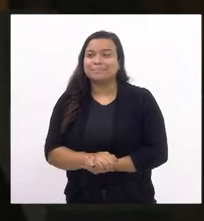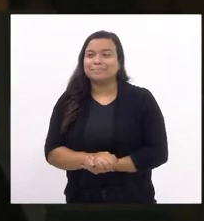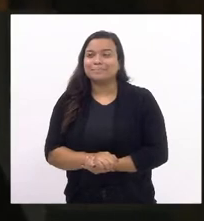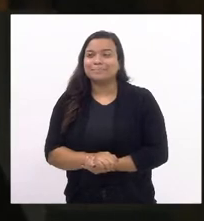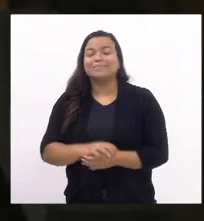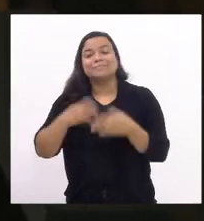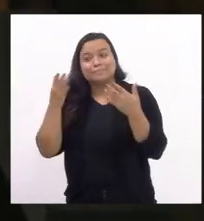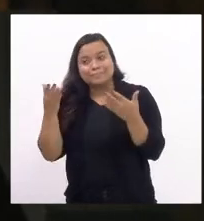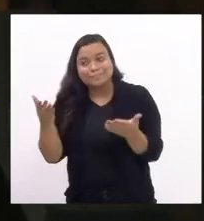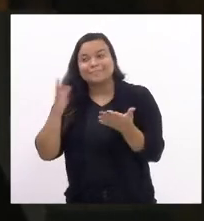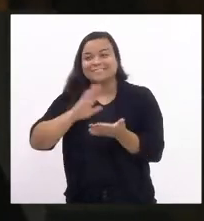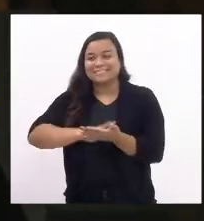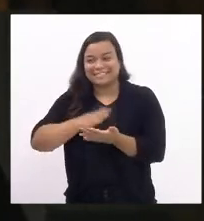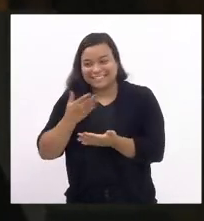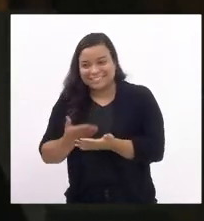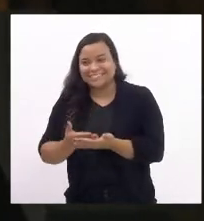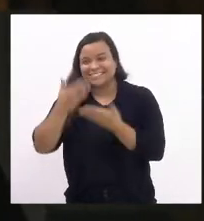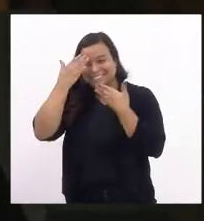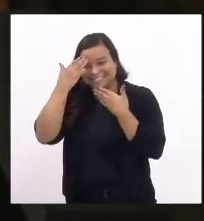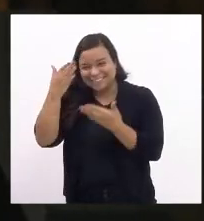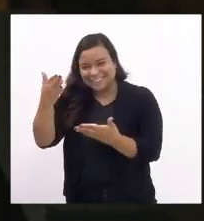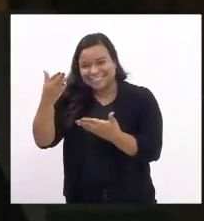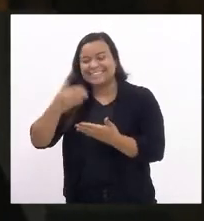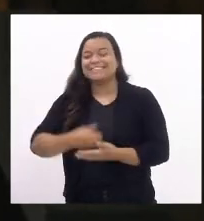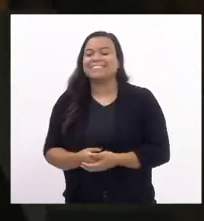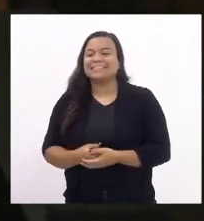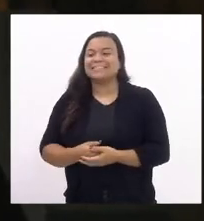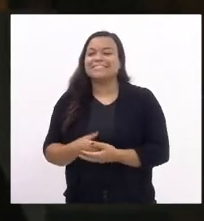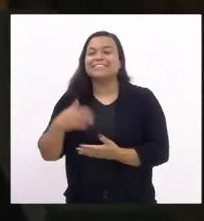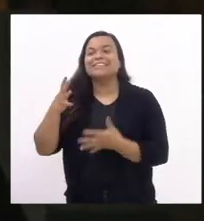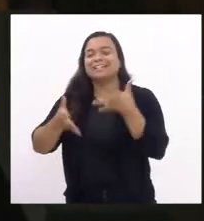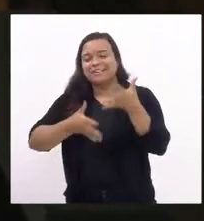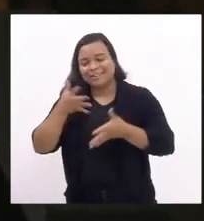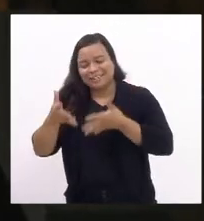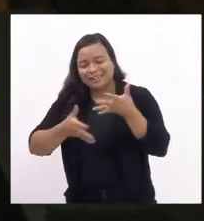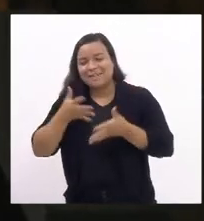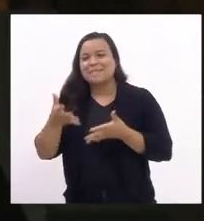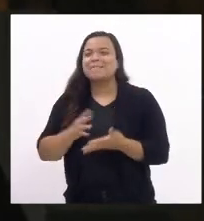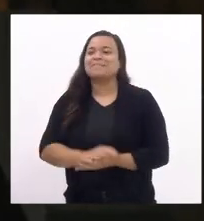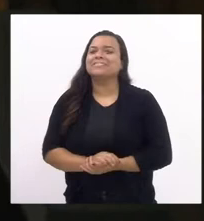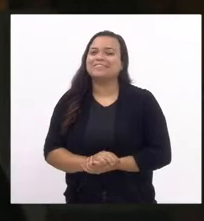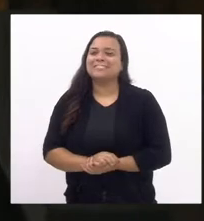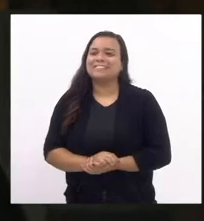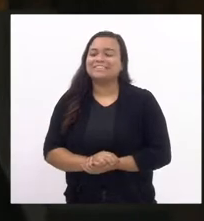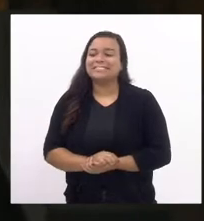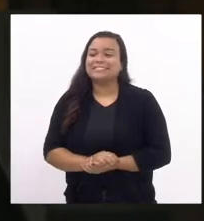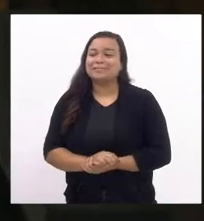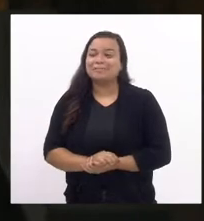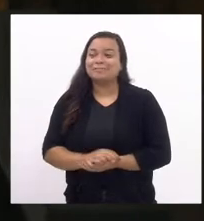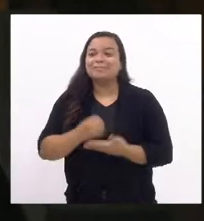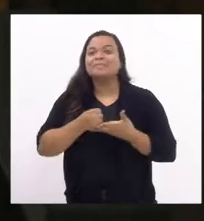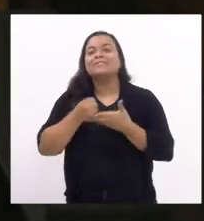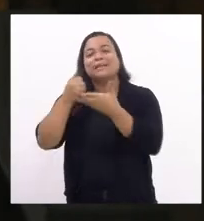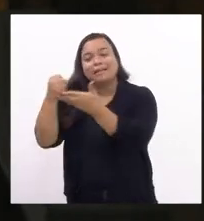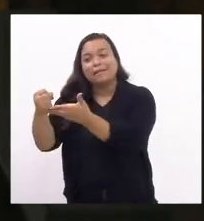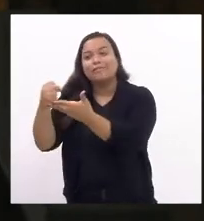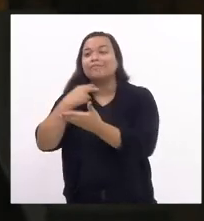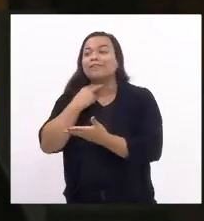senhora intérprete da linguagem de Libra, que leva a nossa